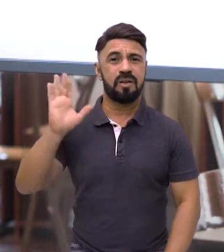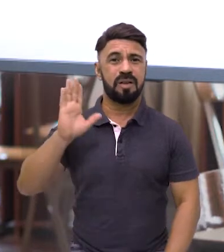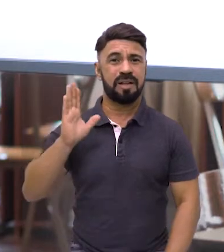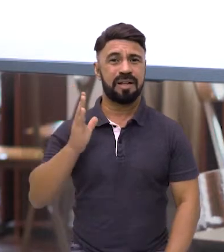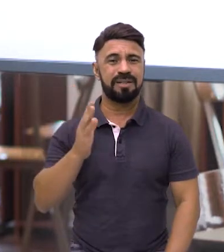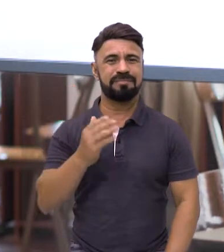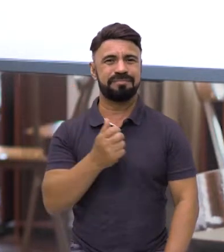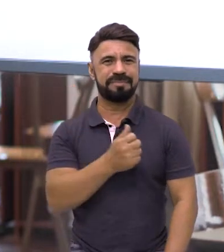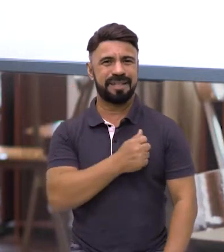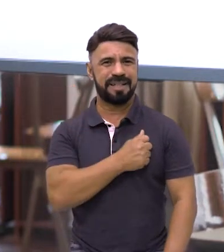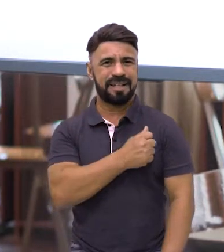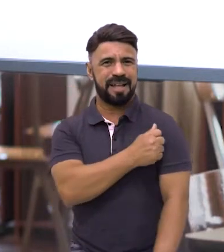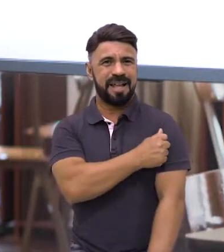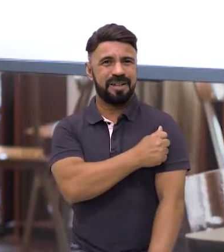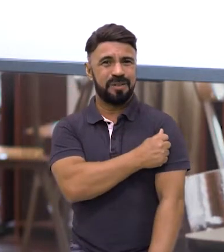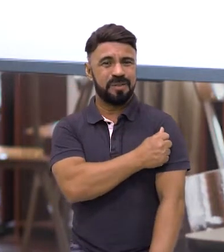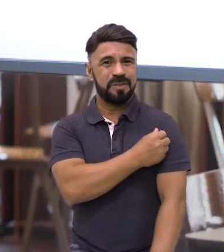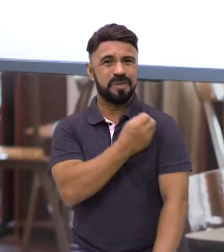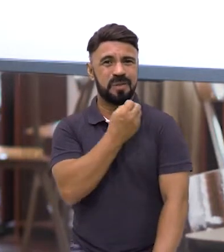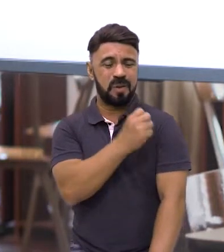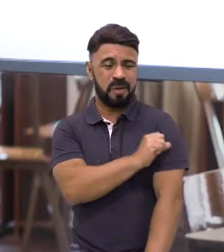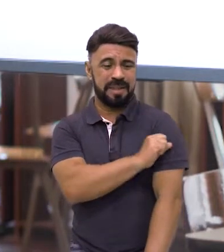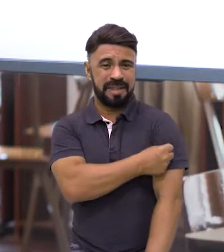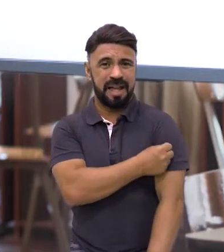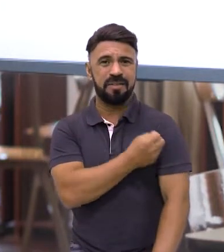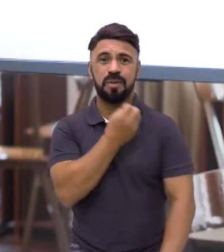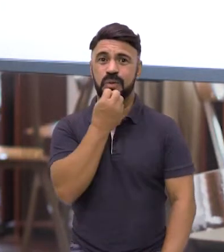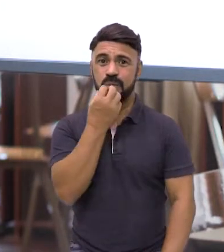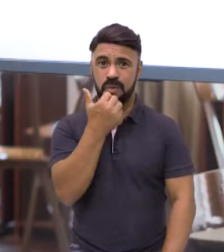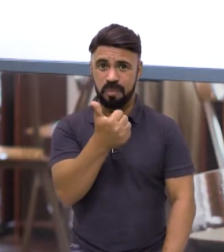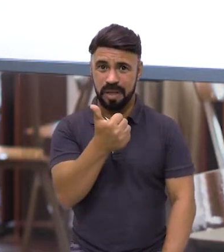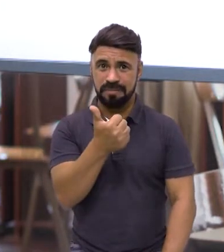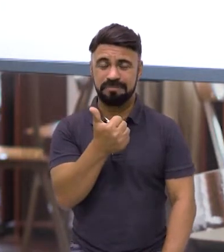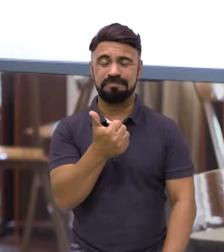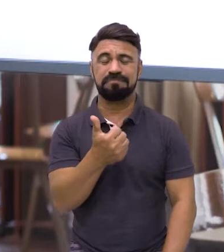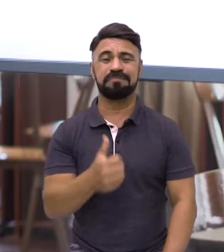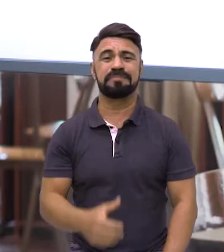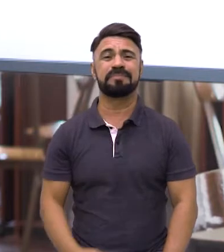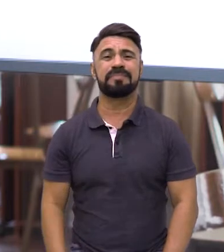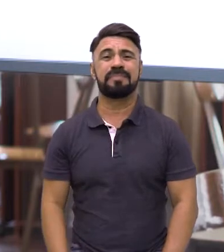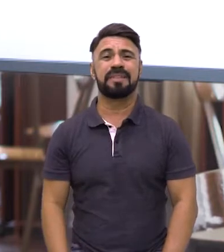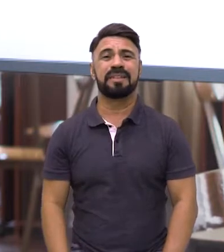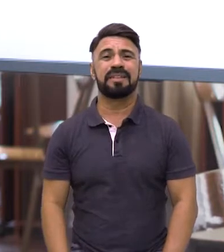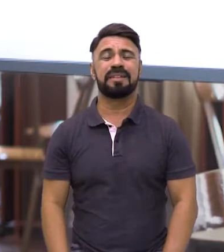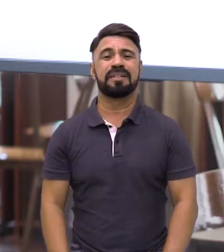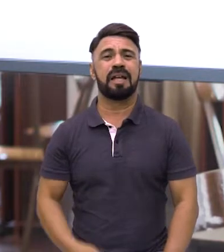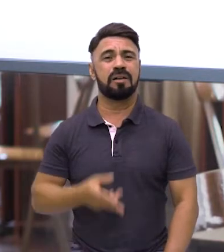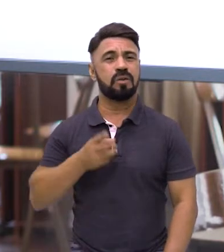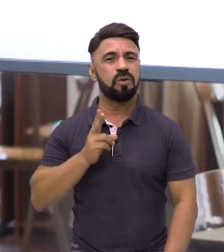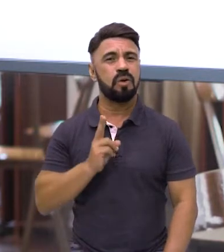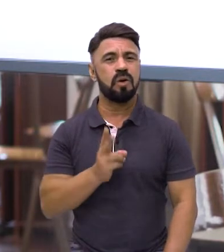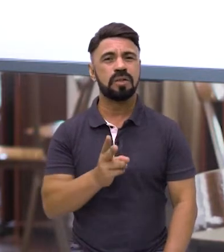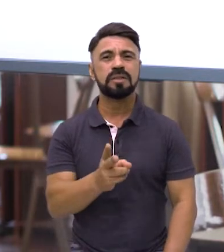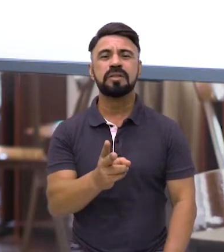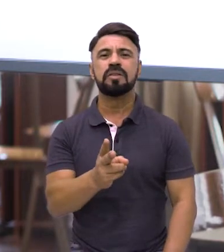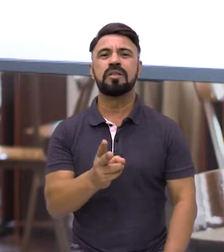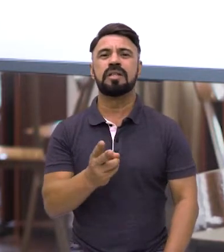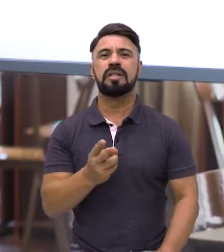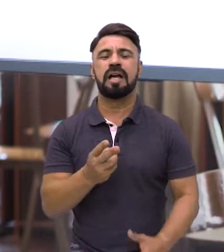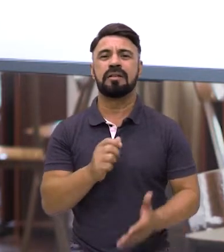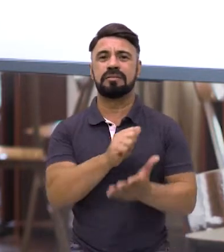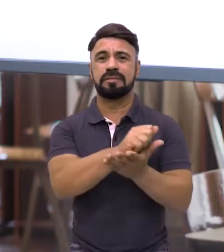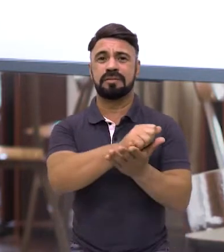Olá, meus alunos dos 8º anos. Como é que vocês estão? Estamos na continuidade das